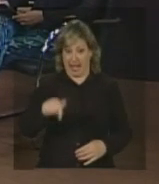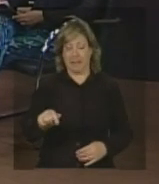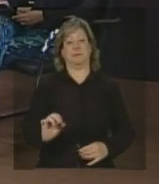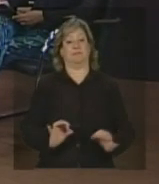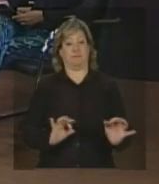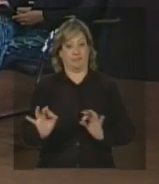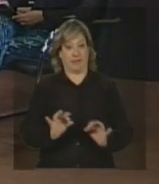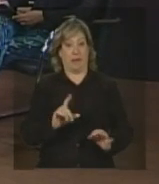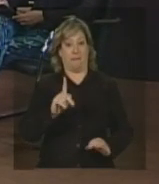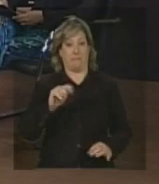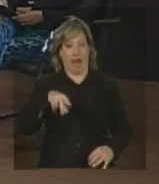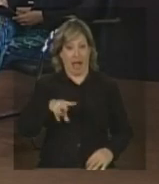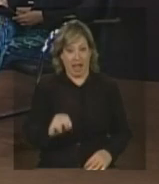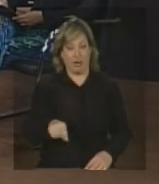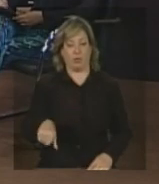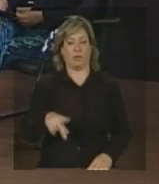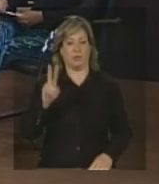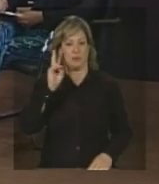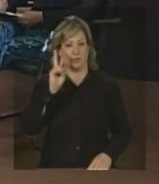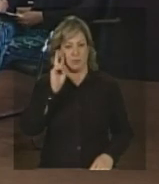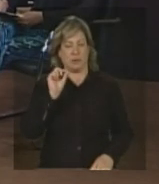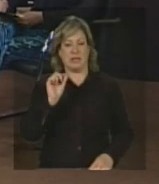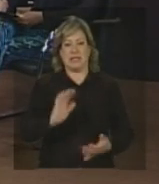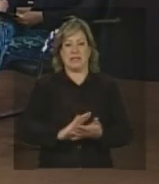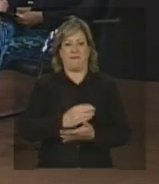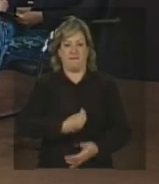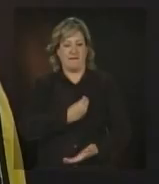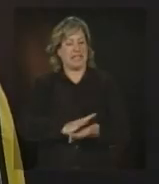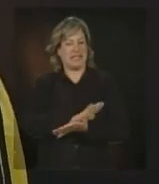termos de trabalho. Né? É, hoje,